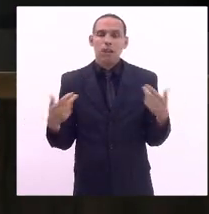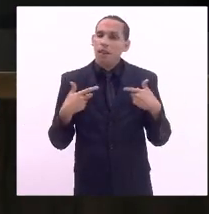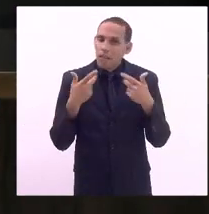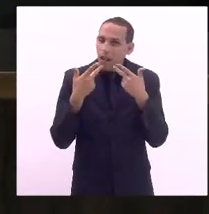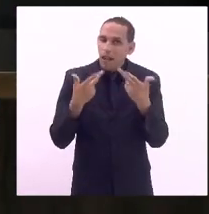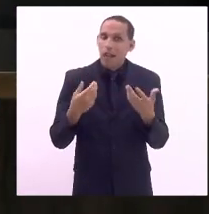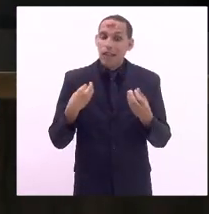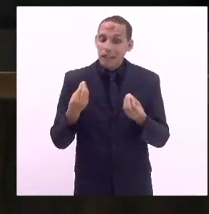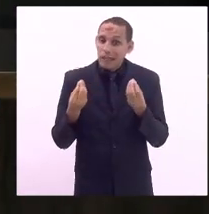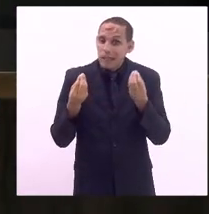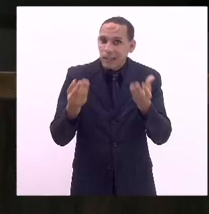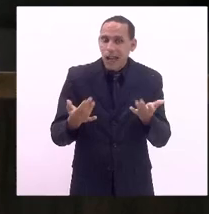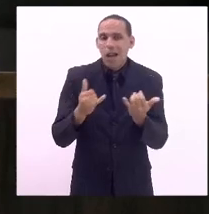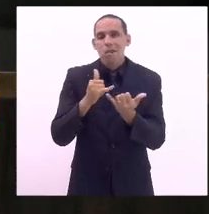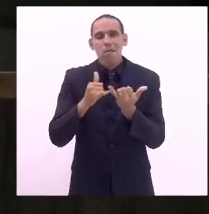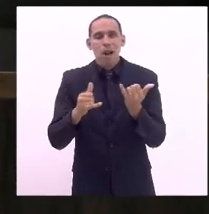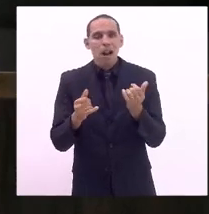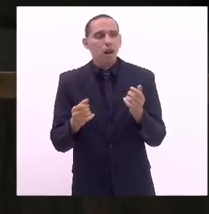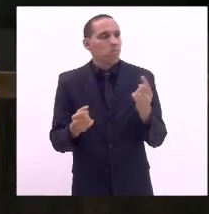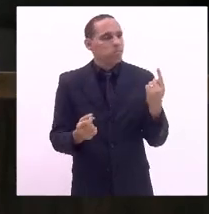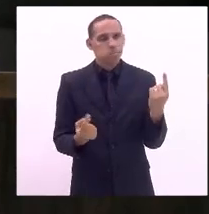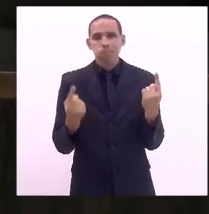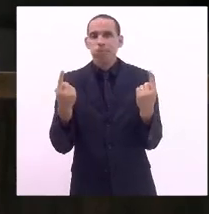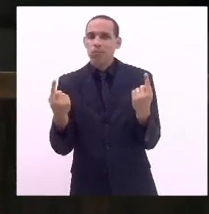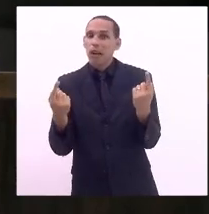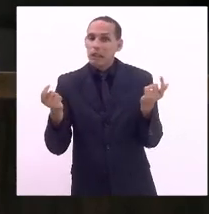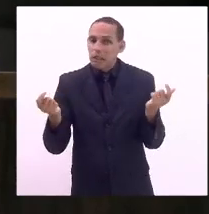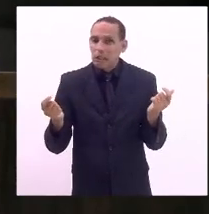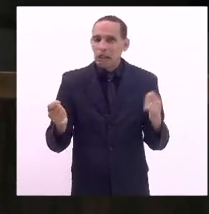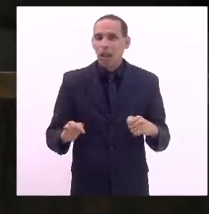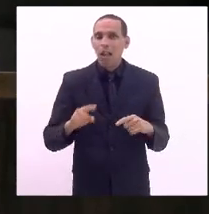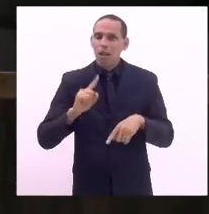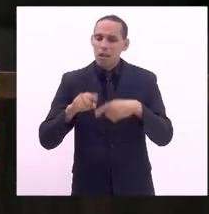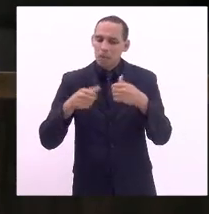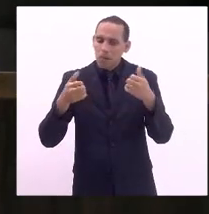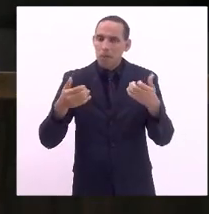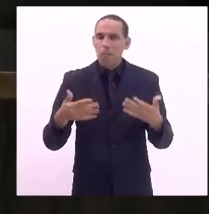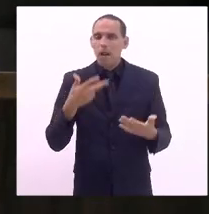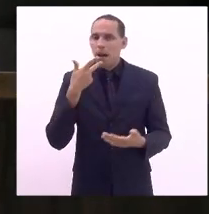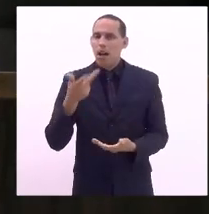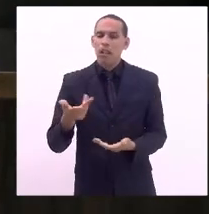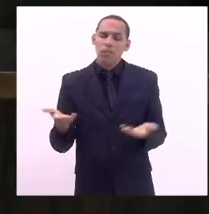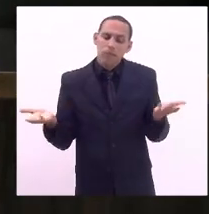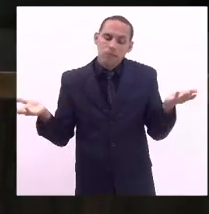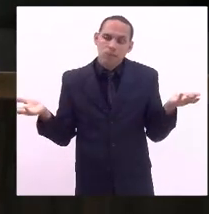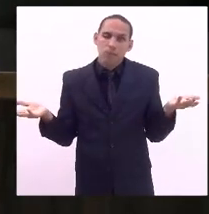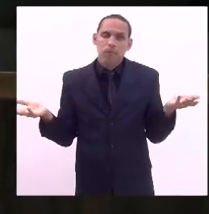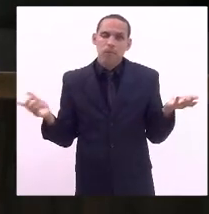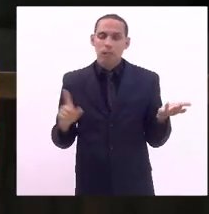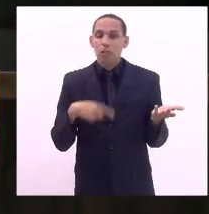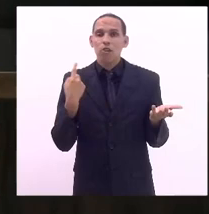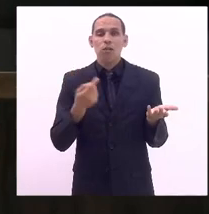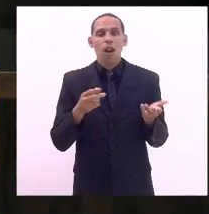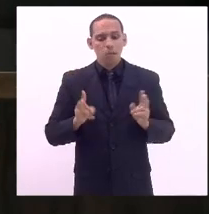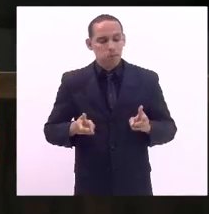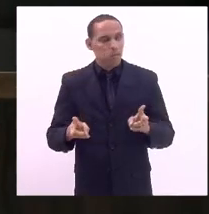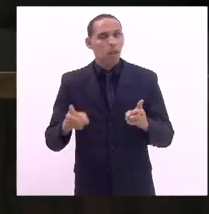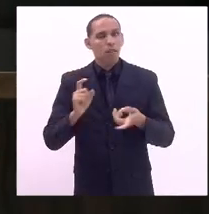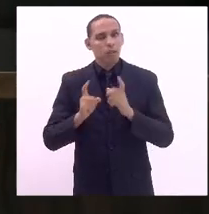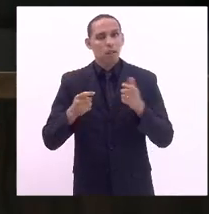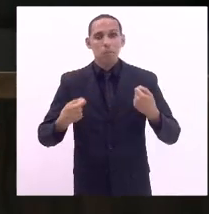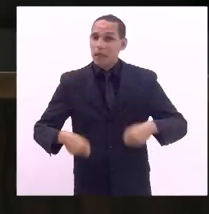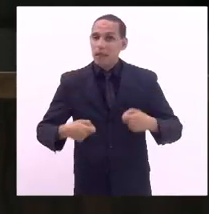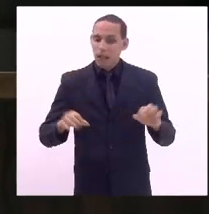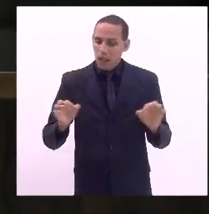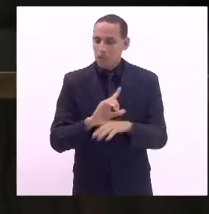daria uma parte para ambos os dois falarem a respeito. Então, assim, a gente precisa continuar a sessão. A sessão